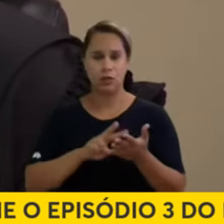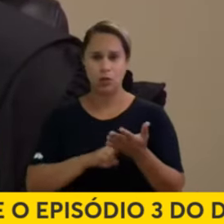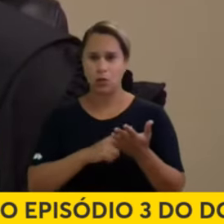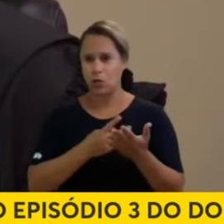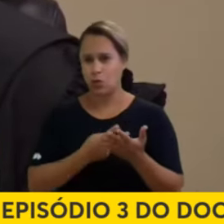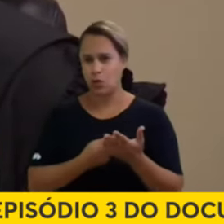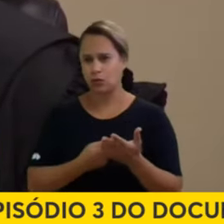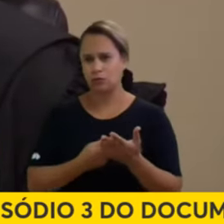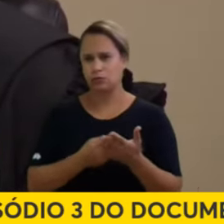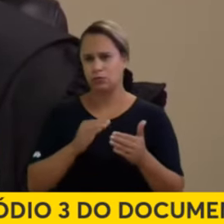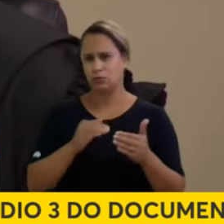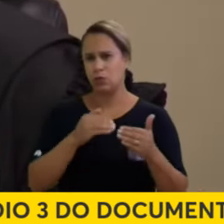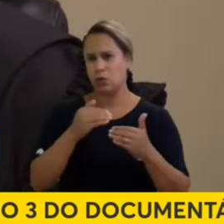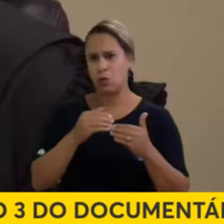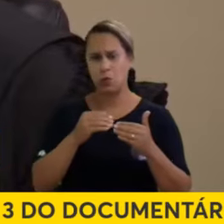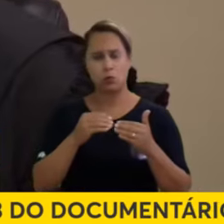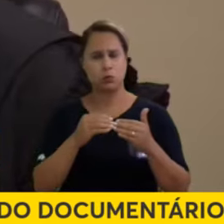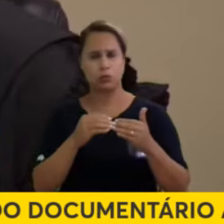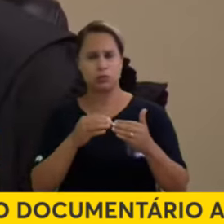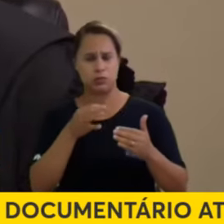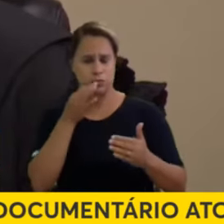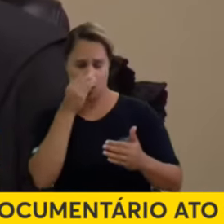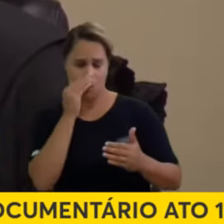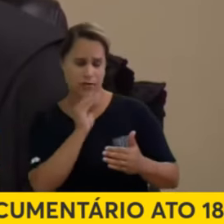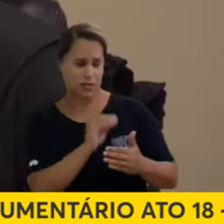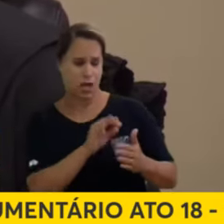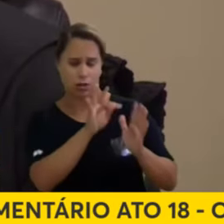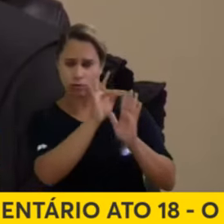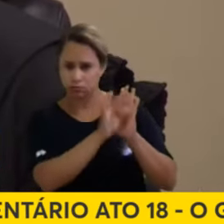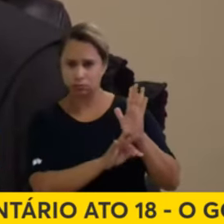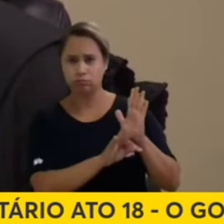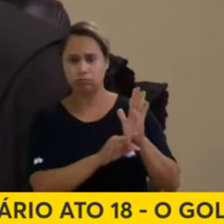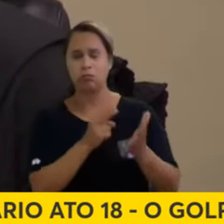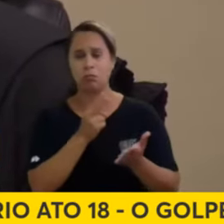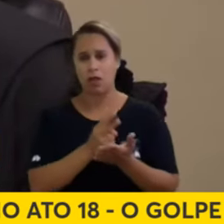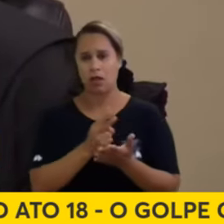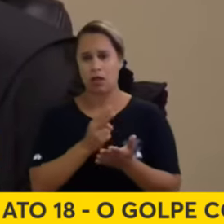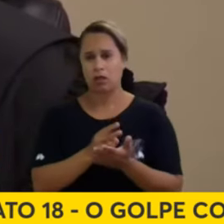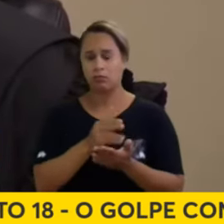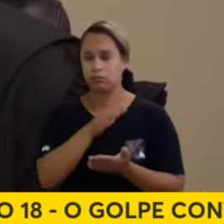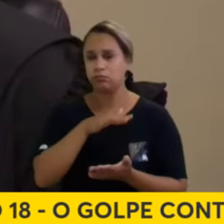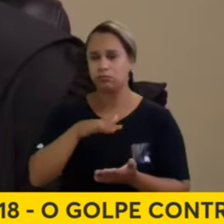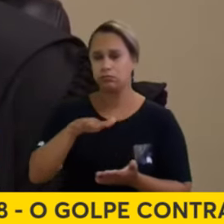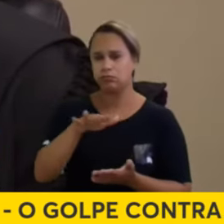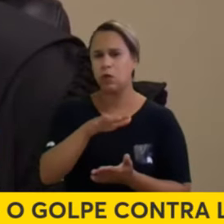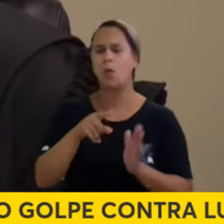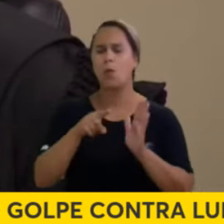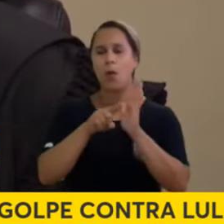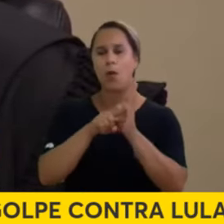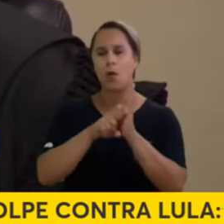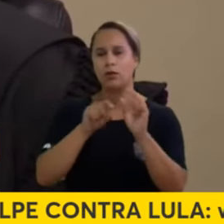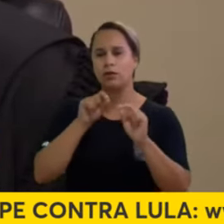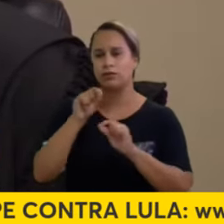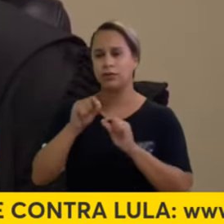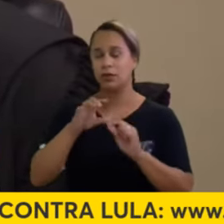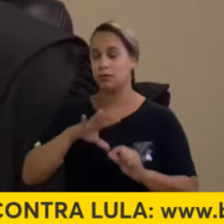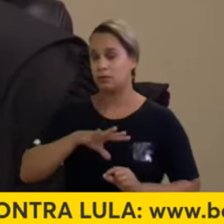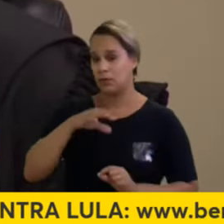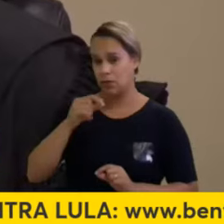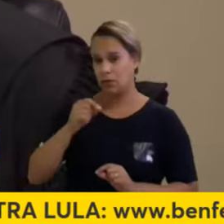passar por cima ou ignorar o texto por isso mesmo permaneço no âmbito de uma positividade que ousaria chamar de positividade